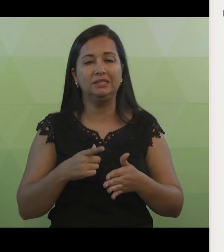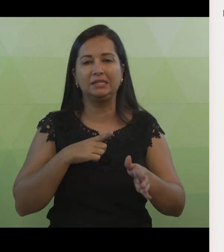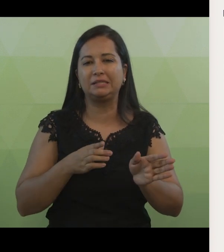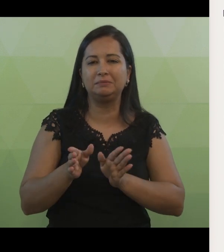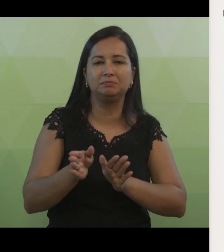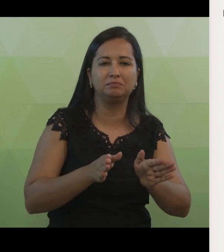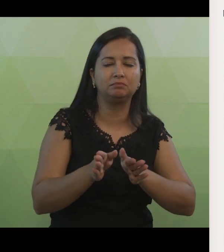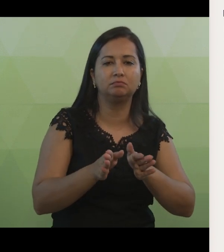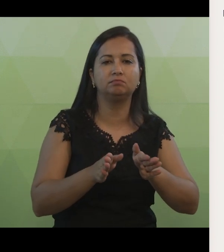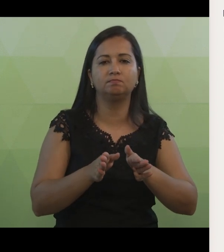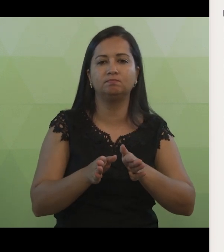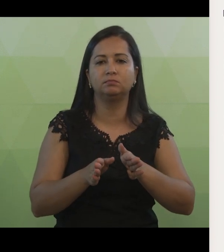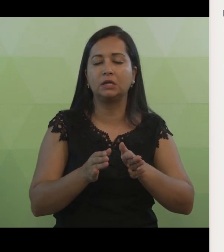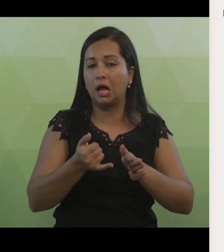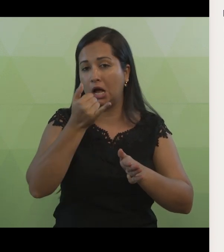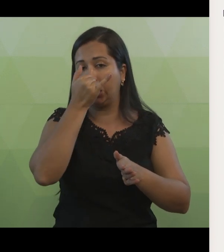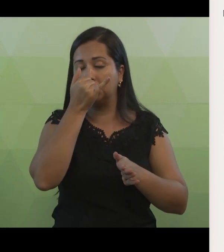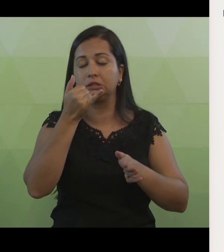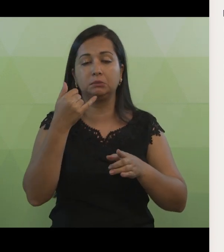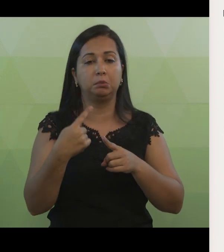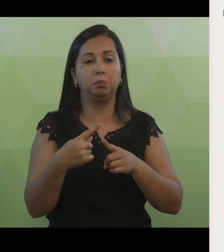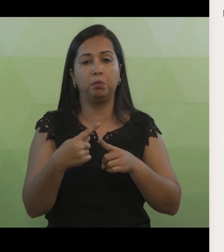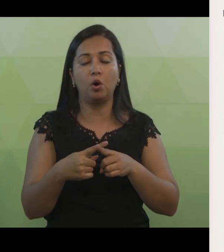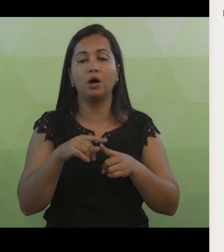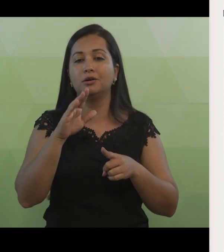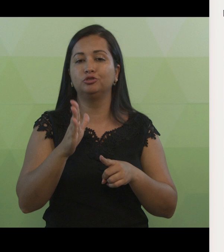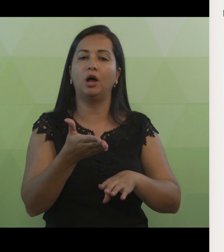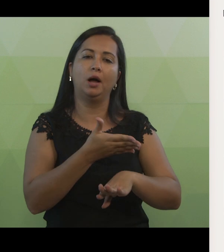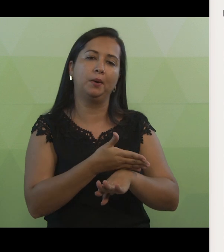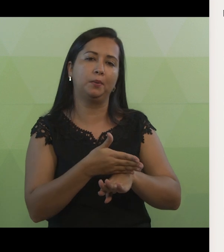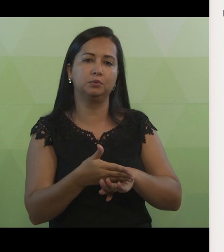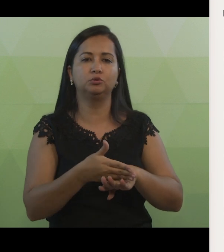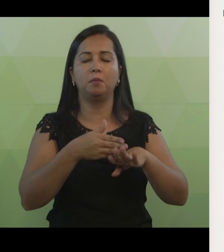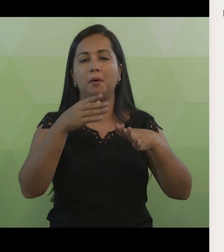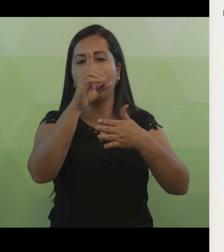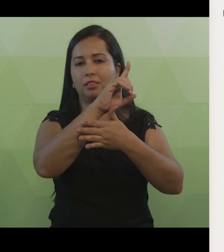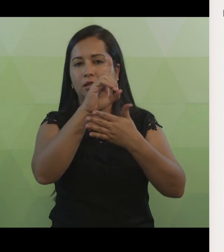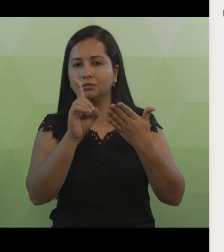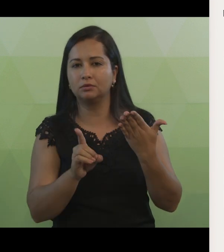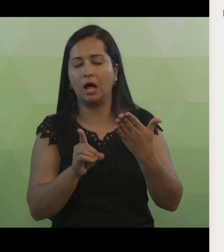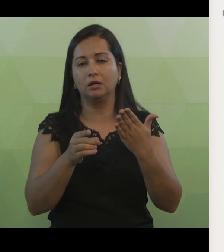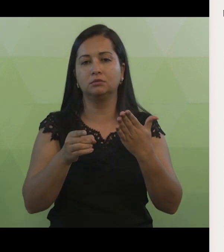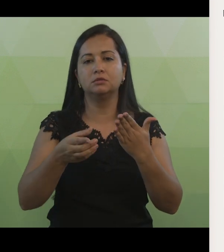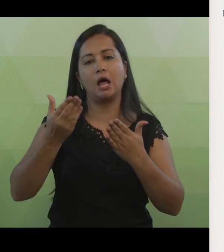desvio, devido ao vício com a base de dados anteriores.